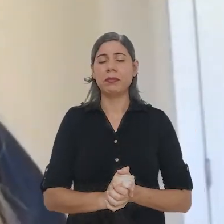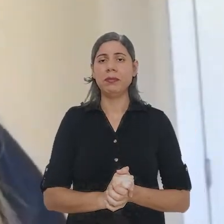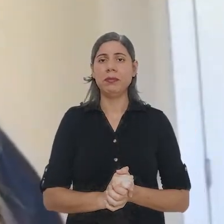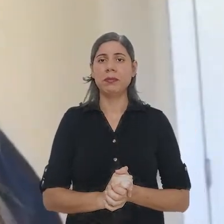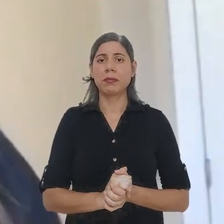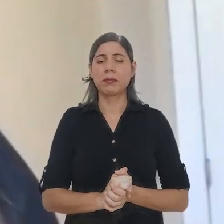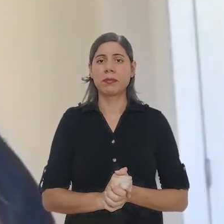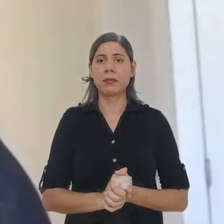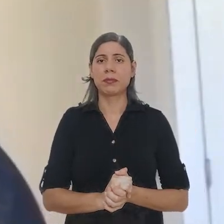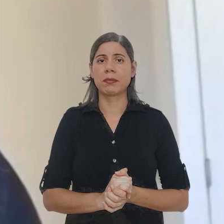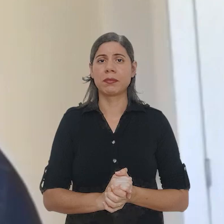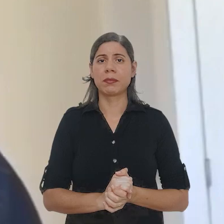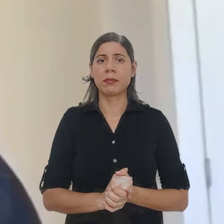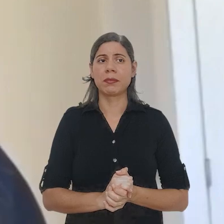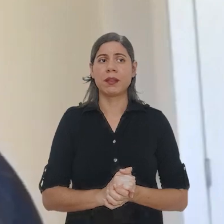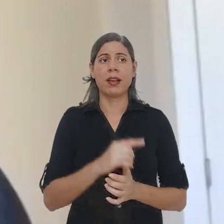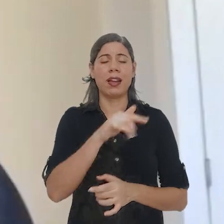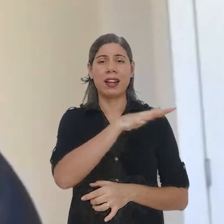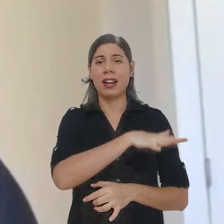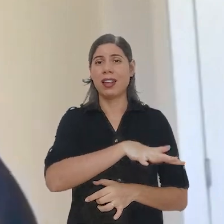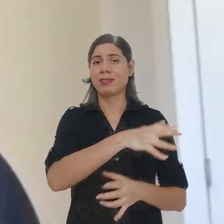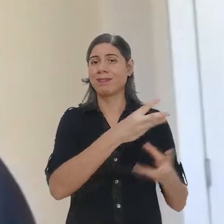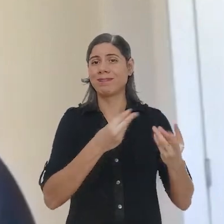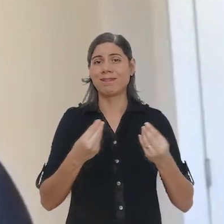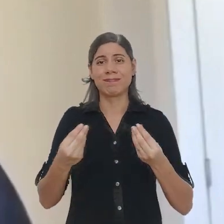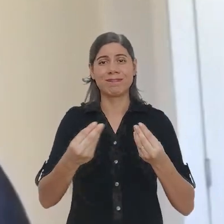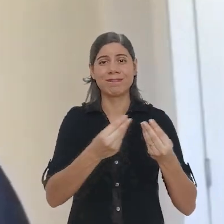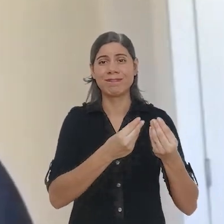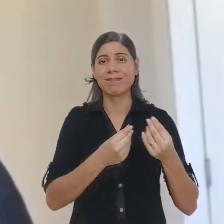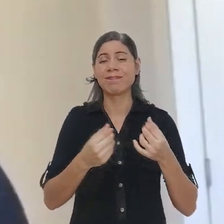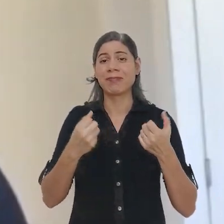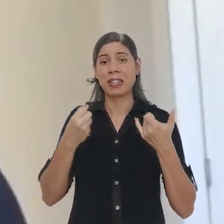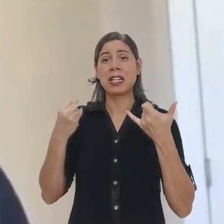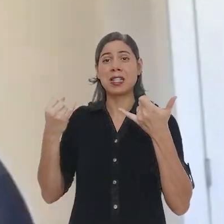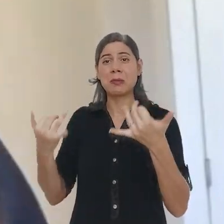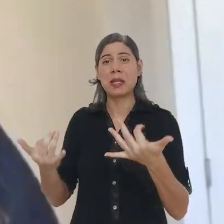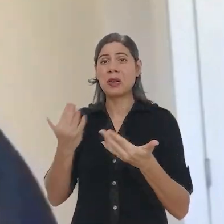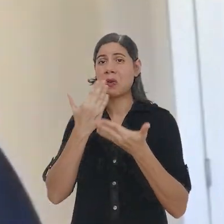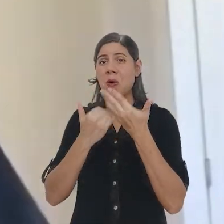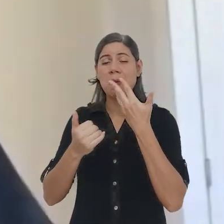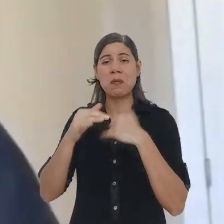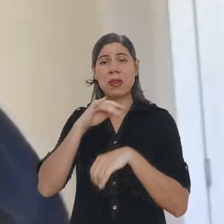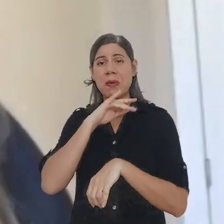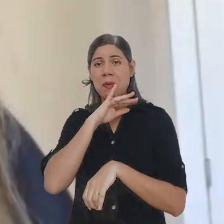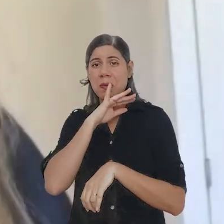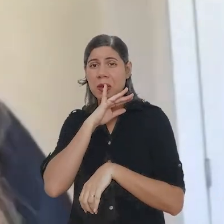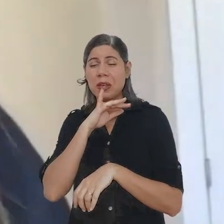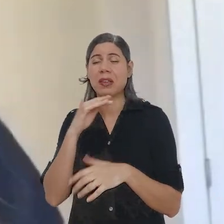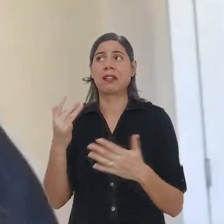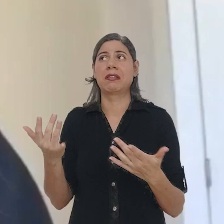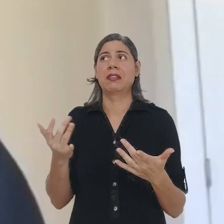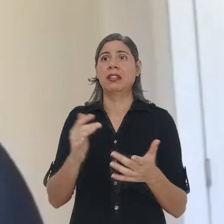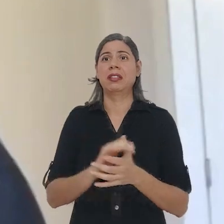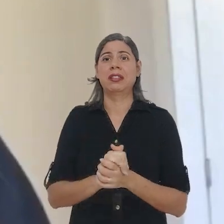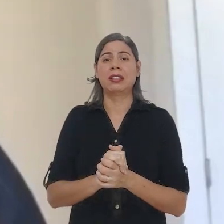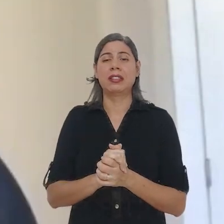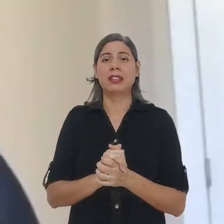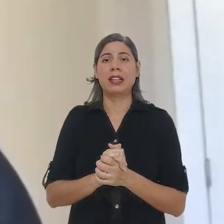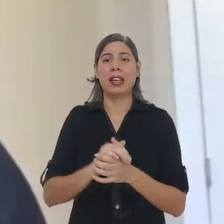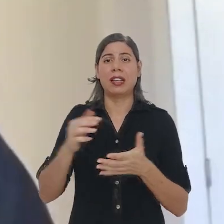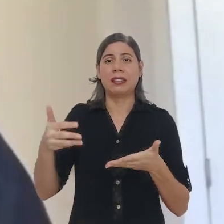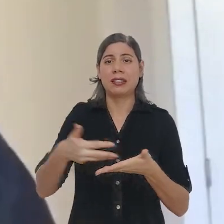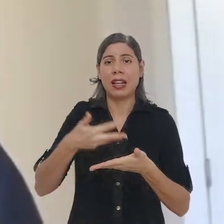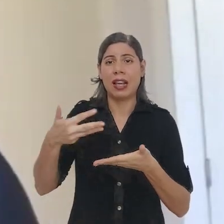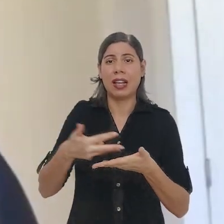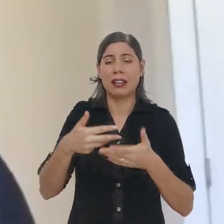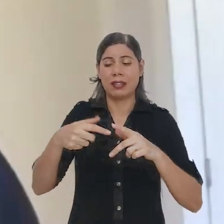Era uma situação extremamente insalubre para eles, né? Porque ele relata que eles comiam mal, que eles receberam